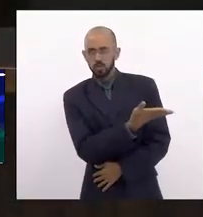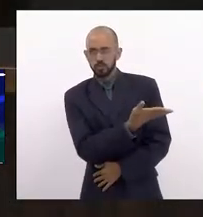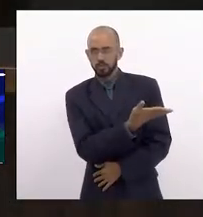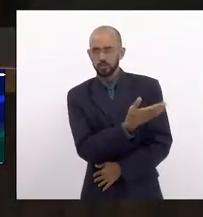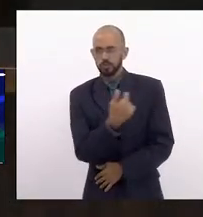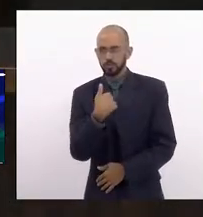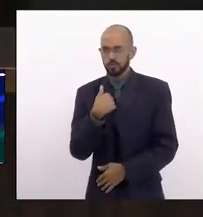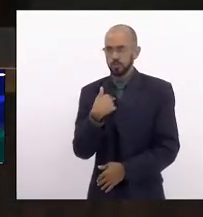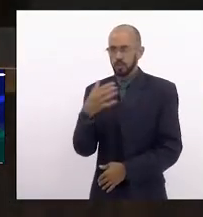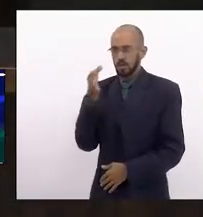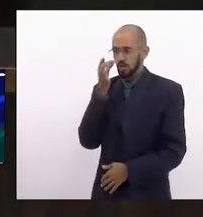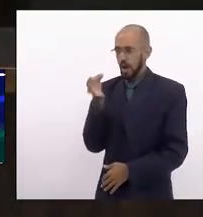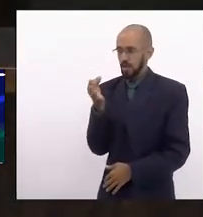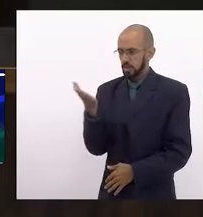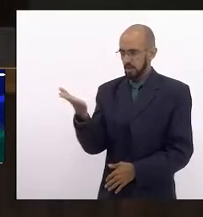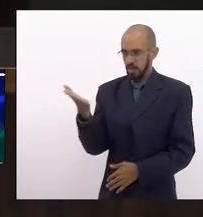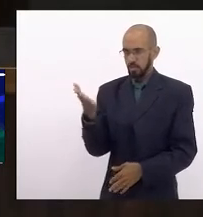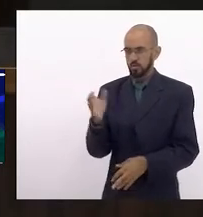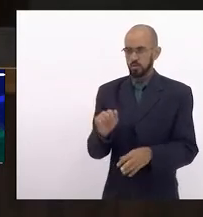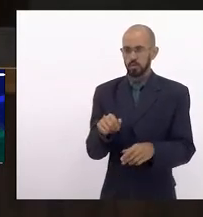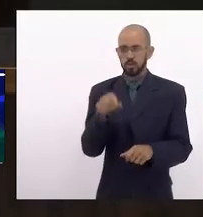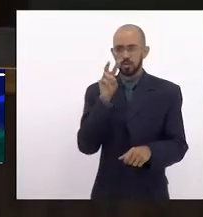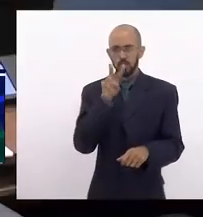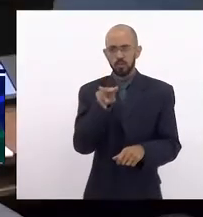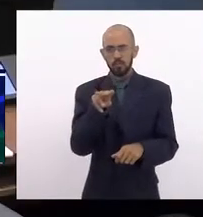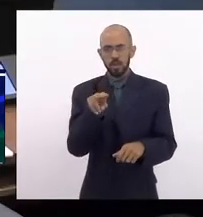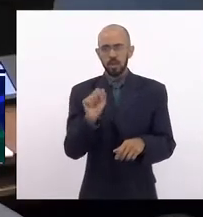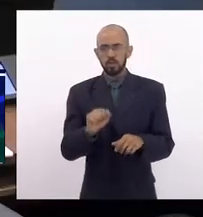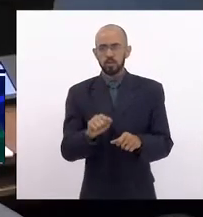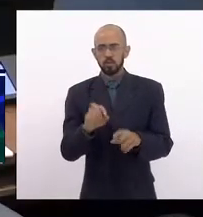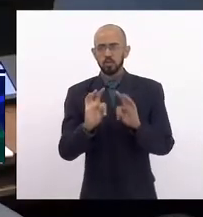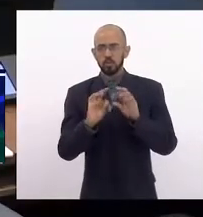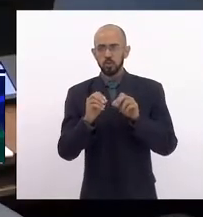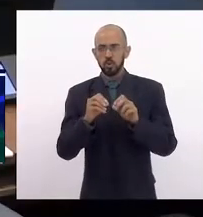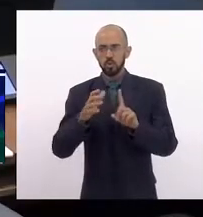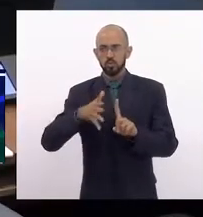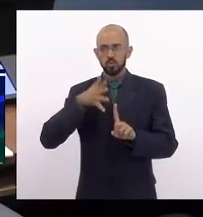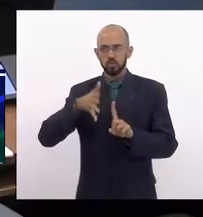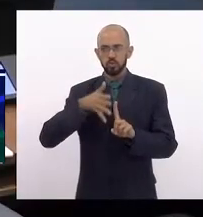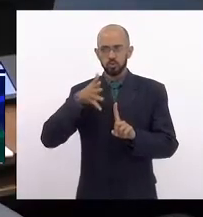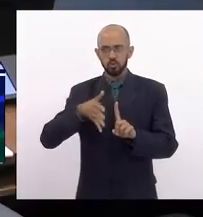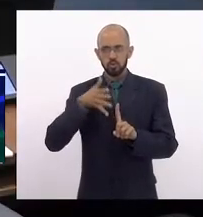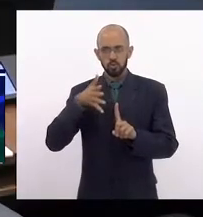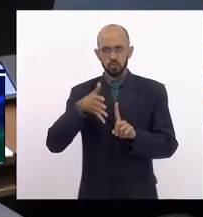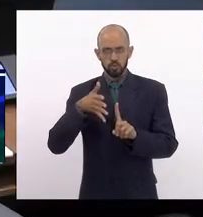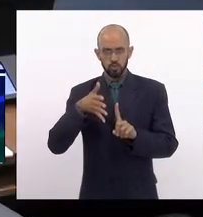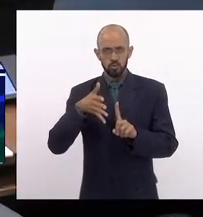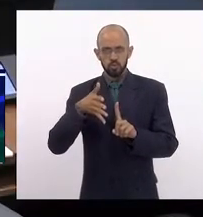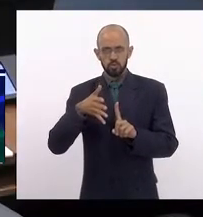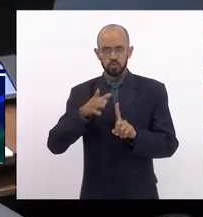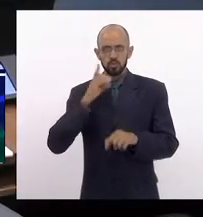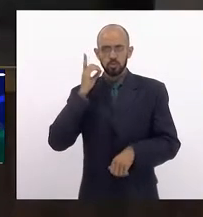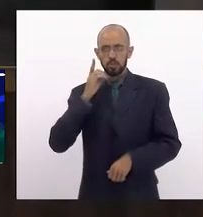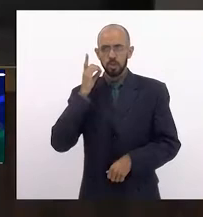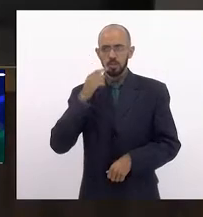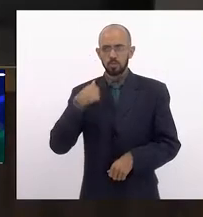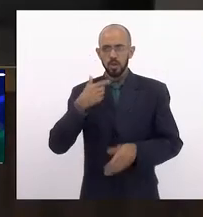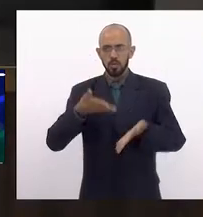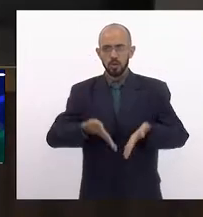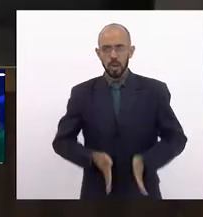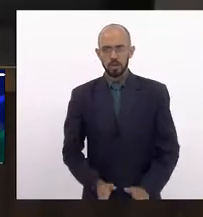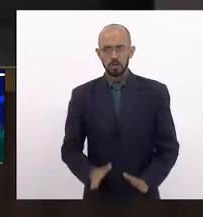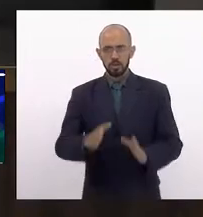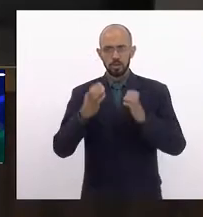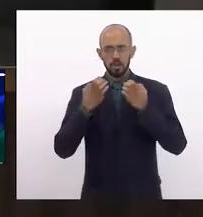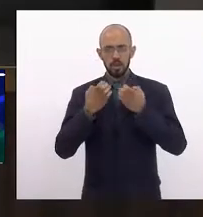atento assistindo todos os todos os discursos dos deputados eu que sou nascido no evangelho